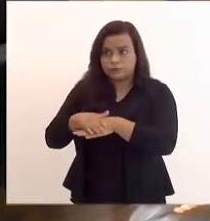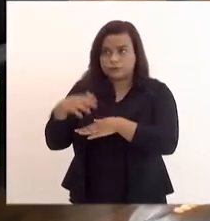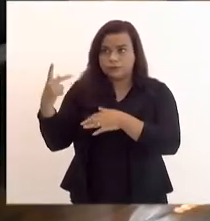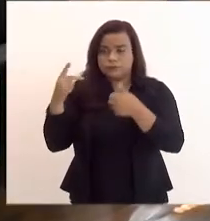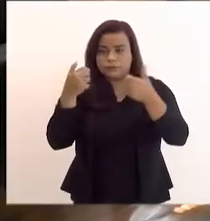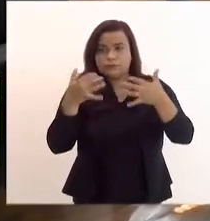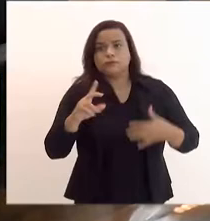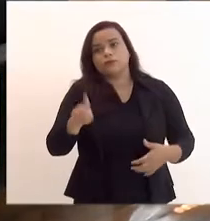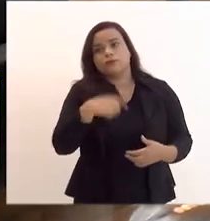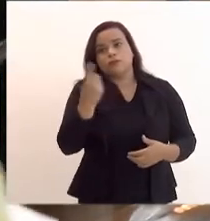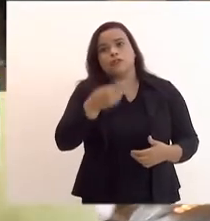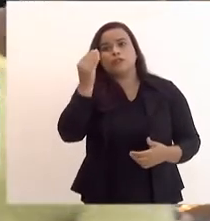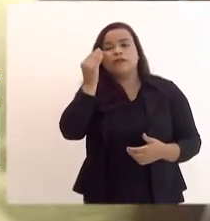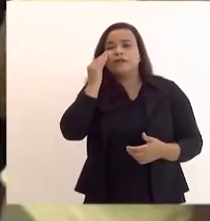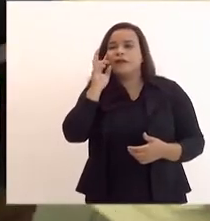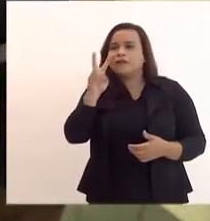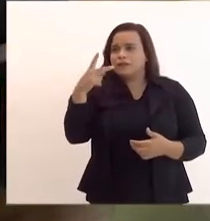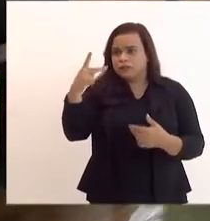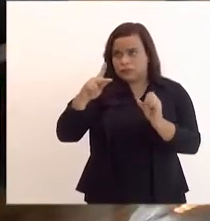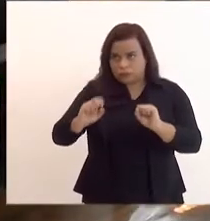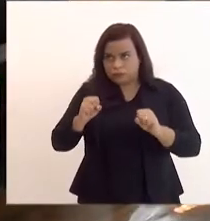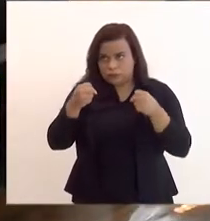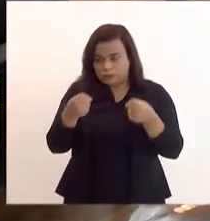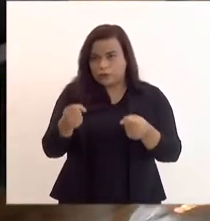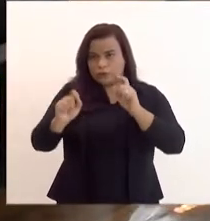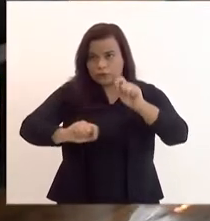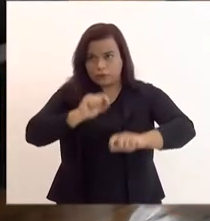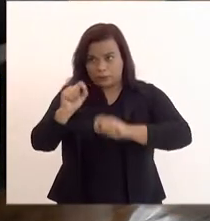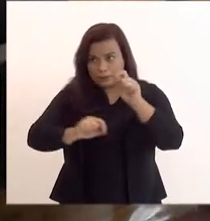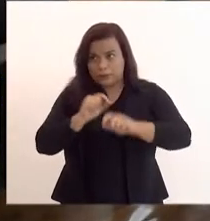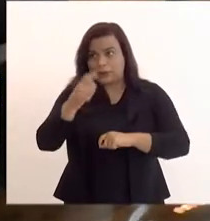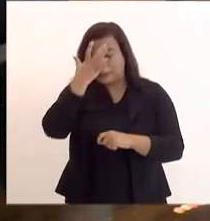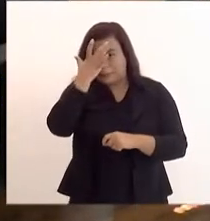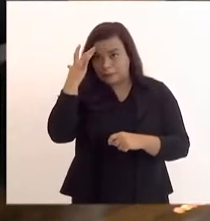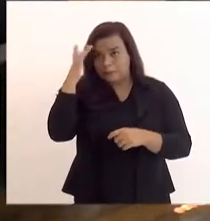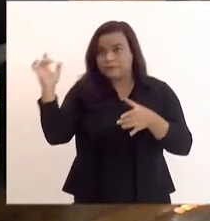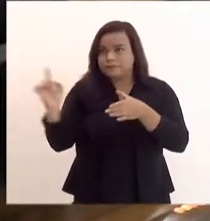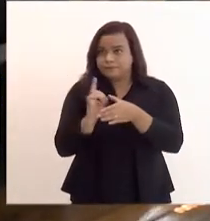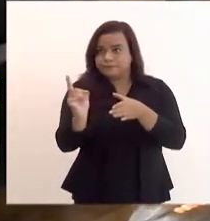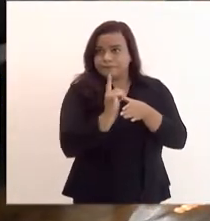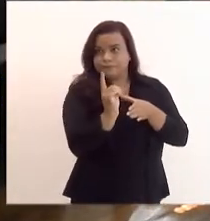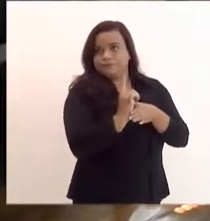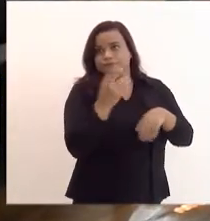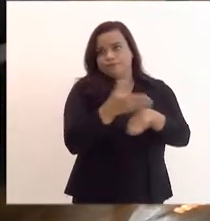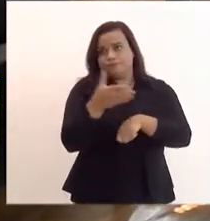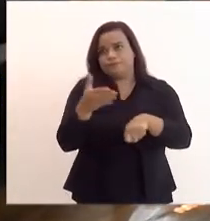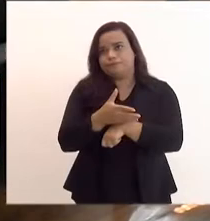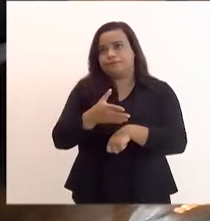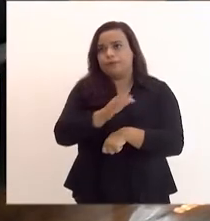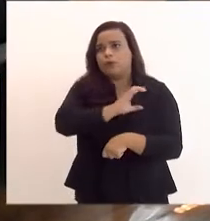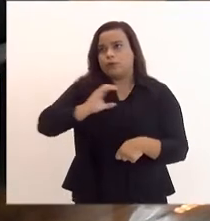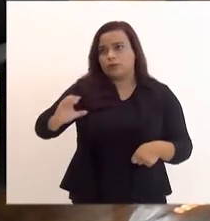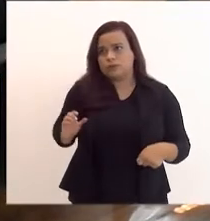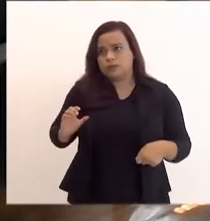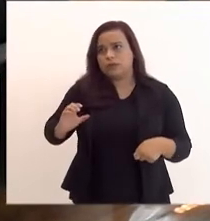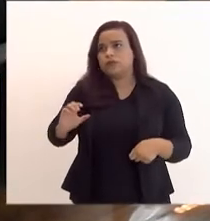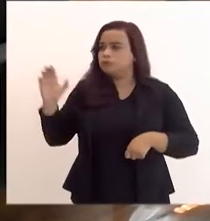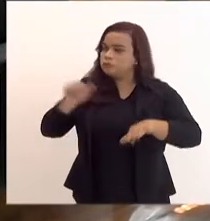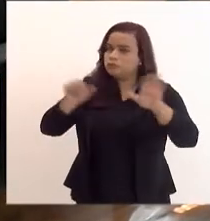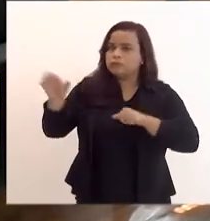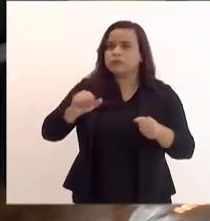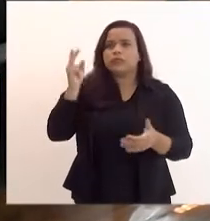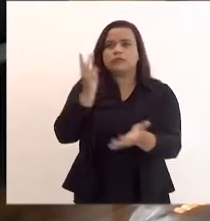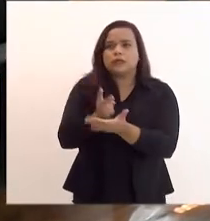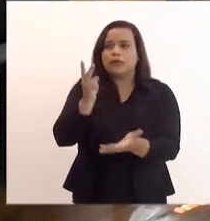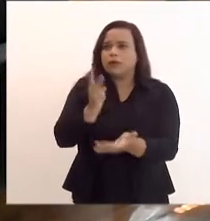gente tentar aí um esforço de Vossa Excelência com os demais membros da comissão. É, eu percebo que são sempre